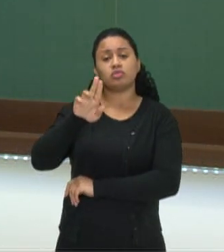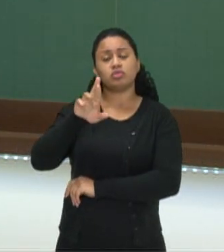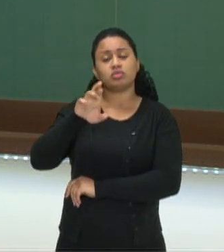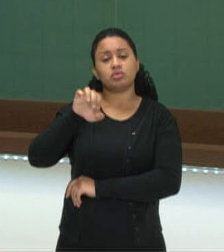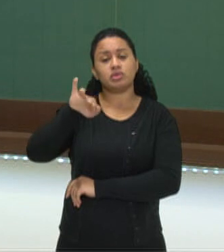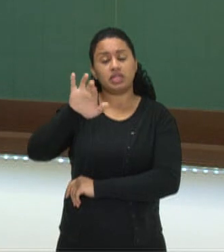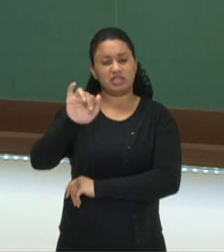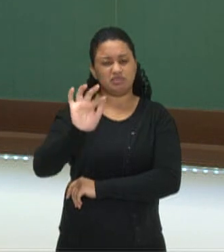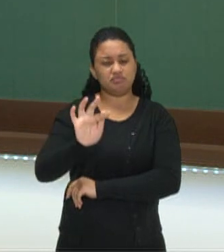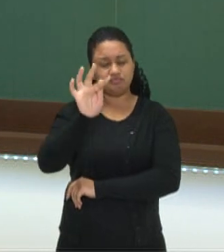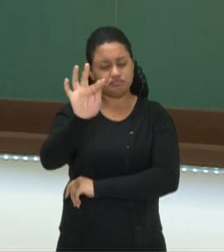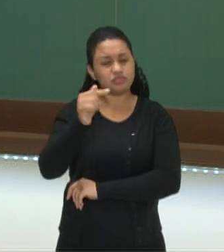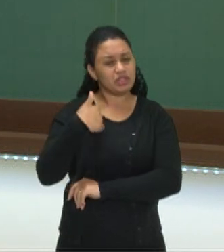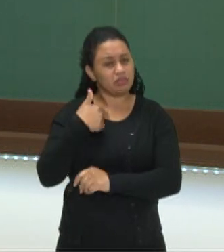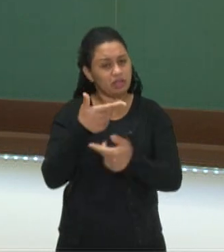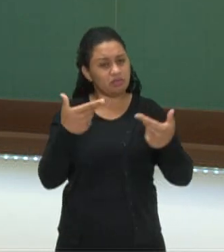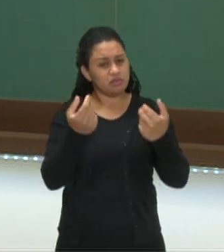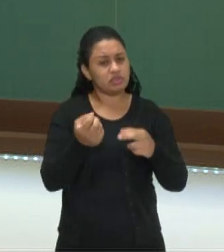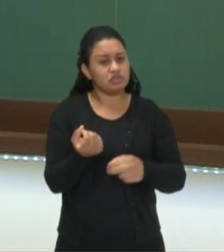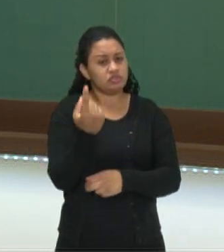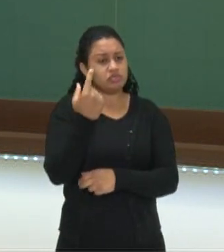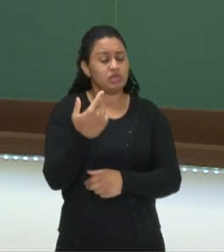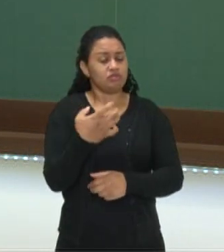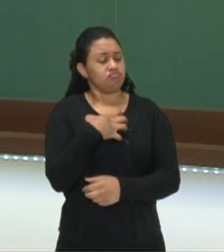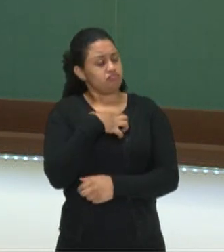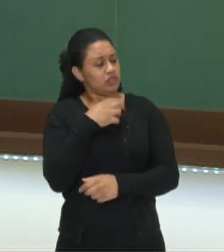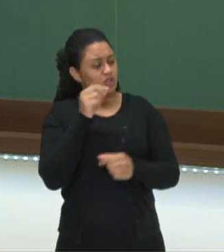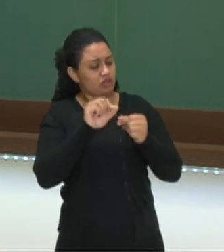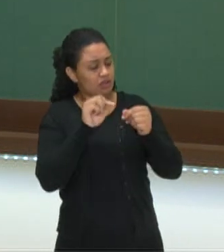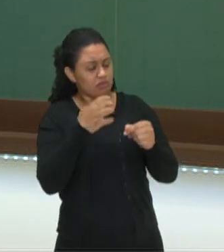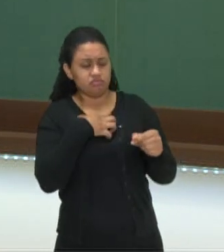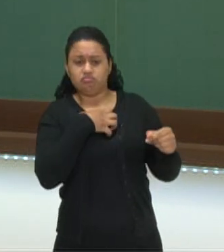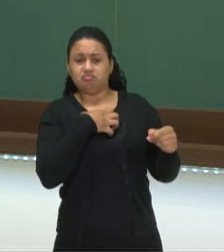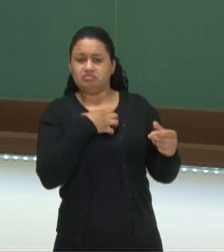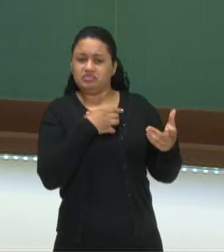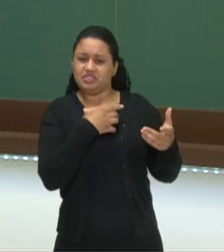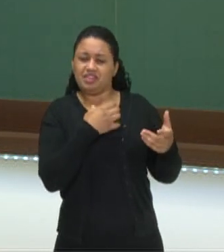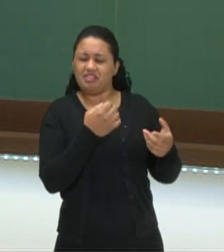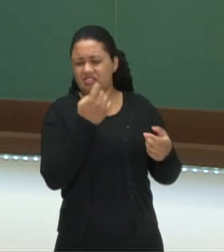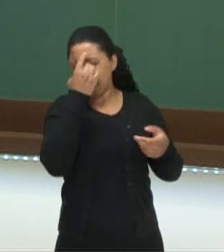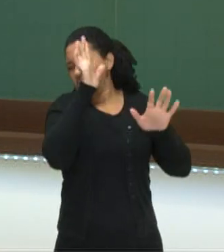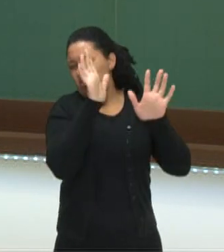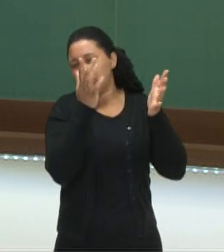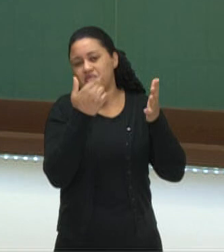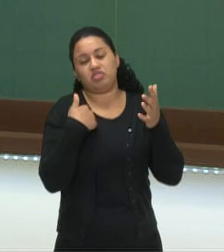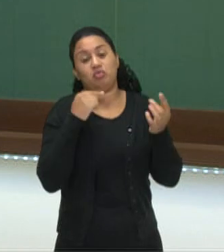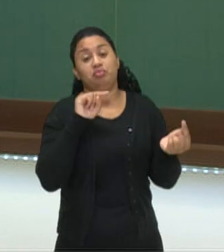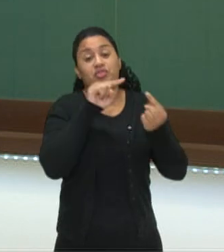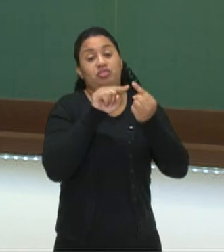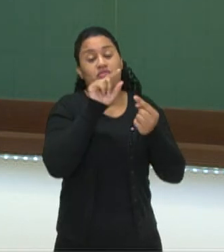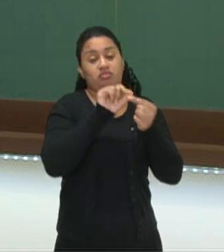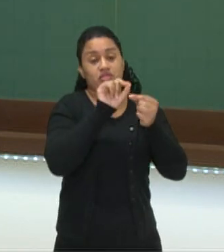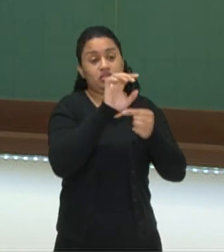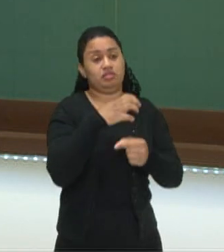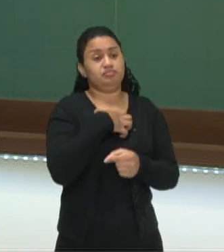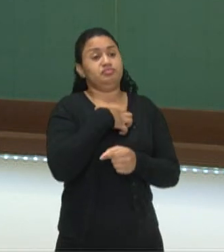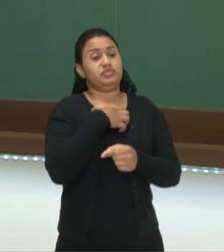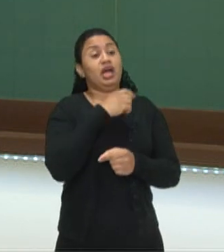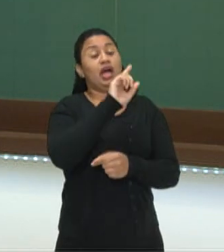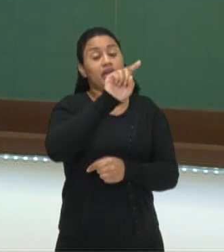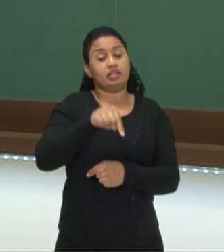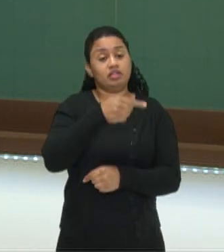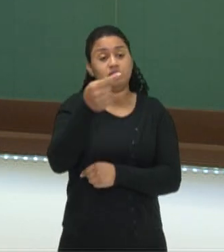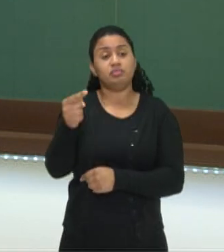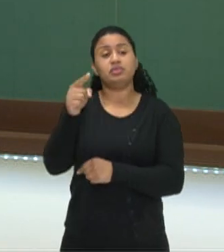E esse quadrado, ele ficou impactado depois que ele fez, e ele fez sem querer. E um ano depois, teve uma outra edição dessa própria